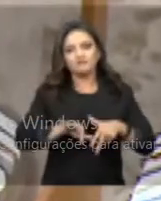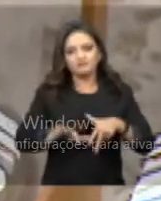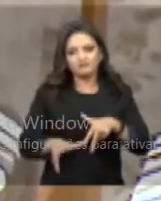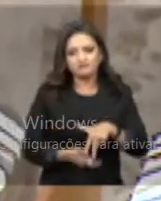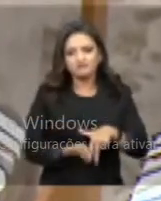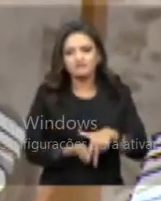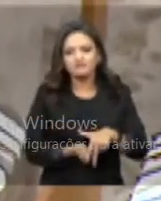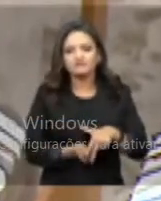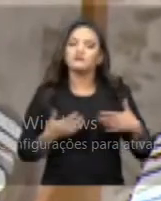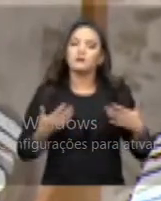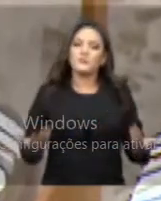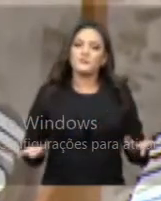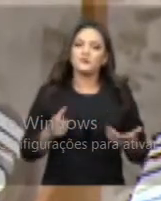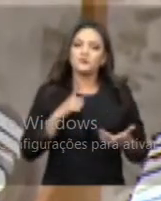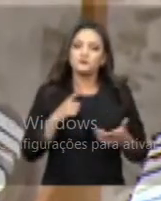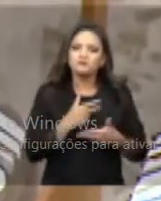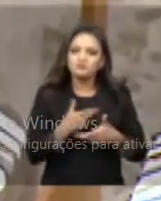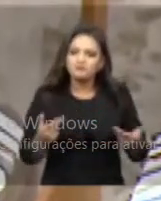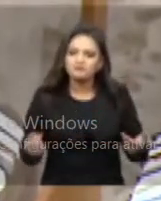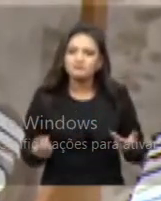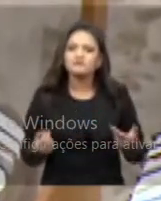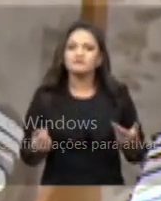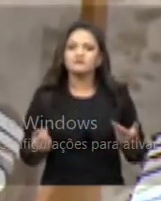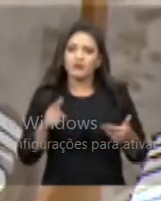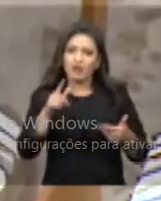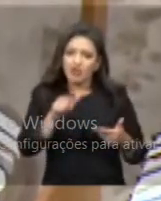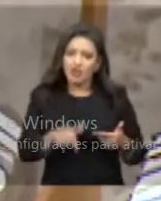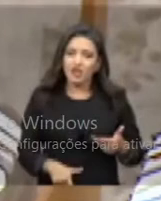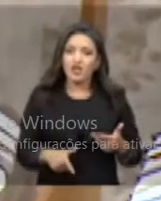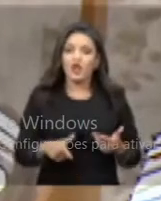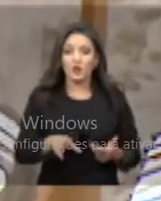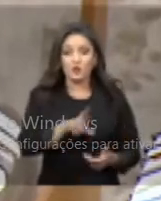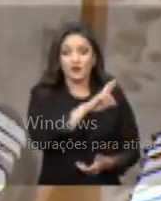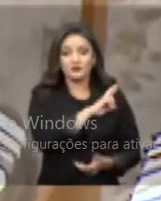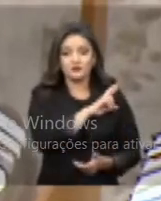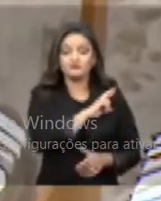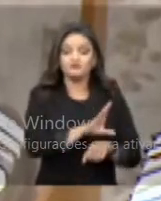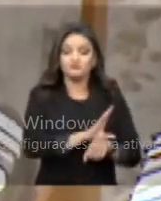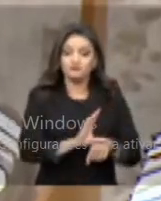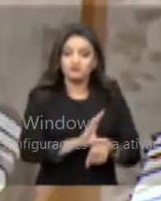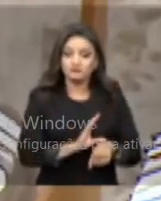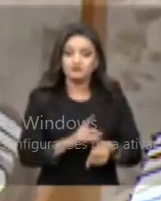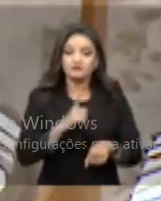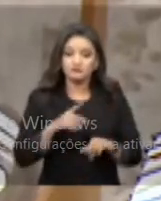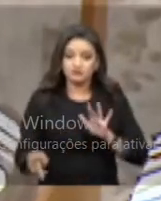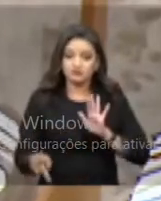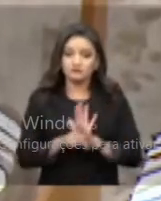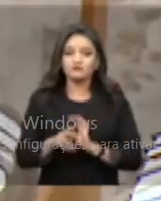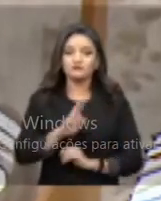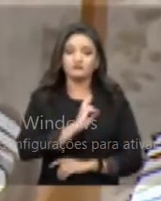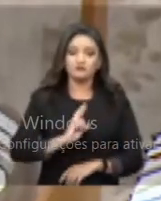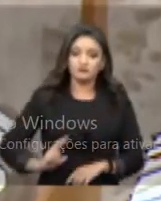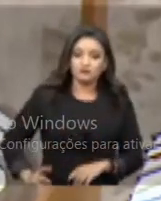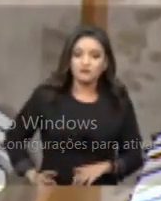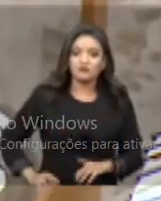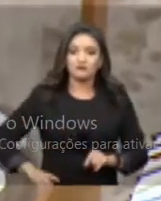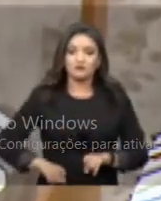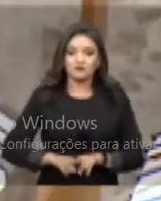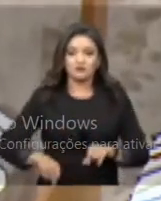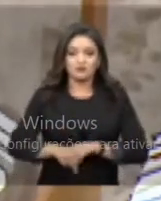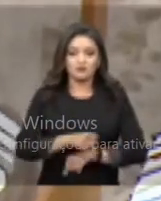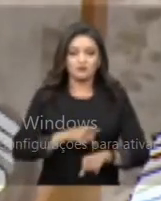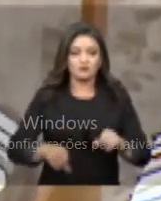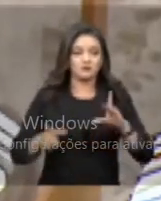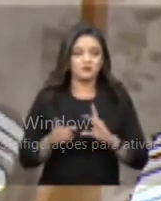Este combate ou enfrentamento à corrupção é uma obrigação constitucional que decorre do princípio republicano e do Estado democrático